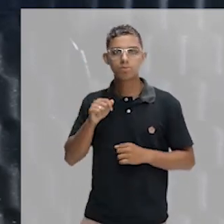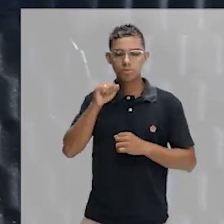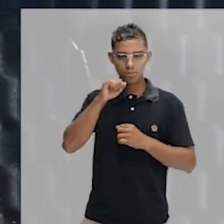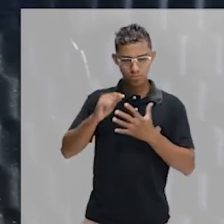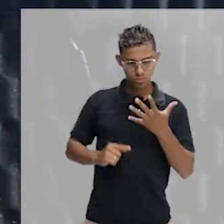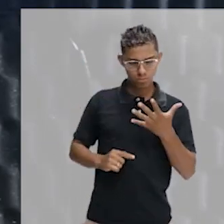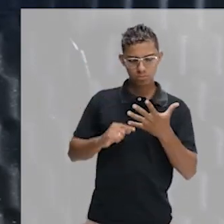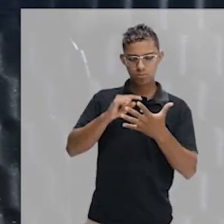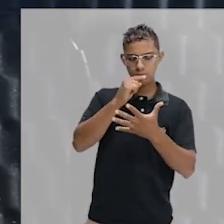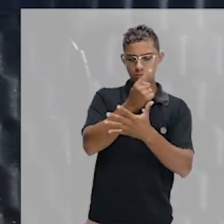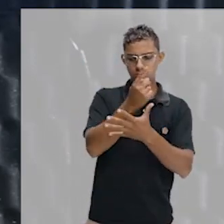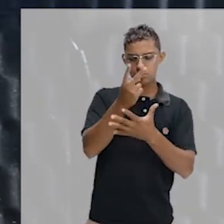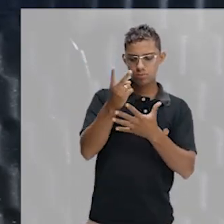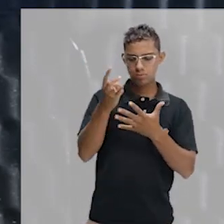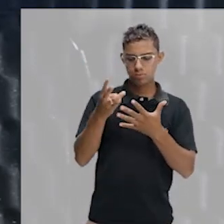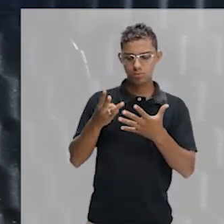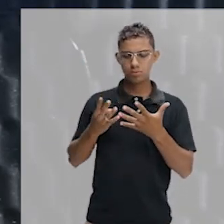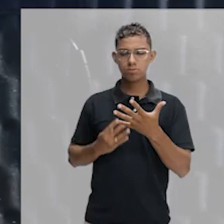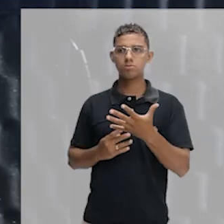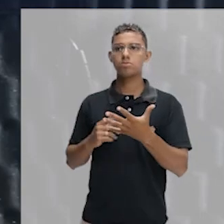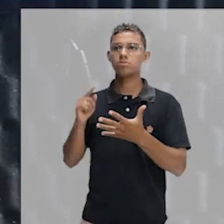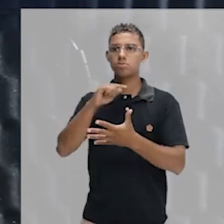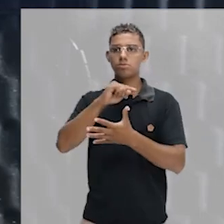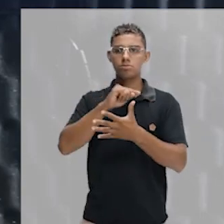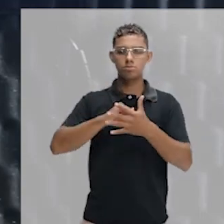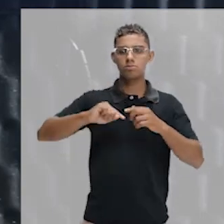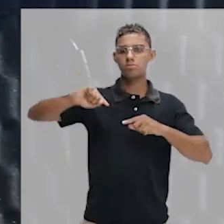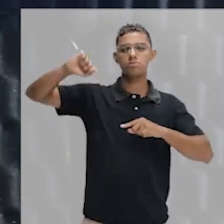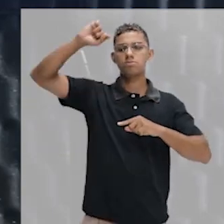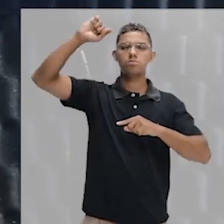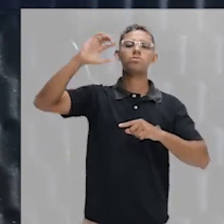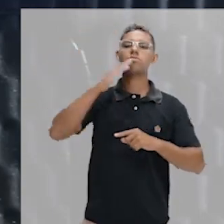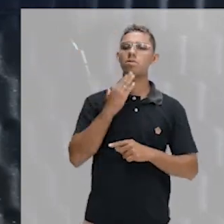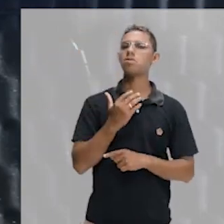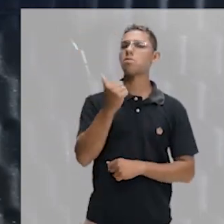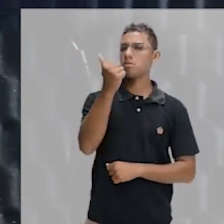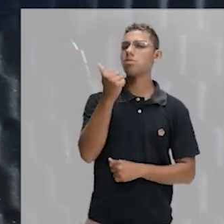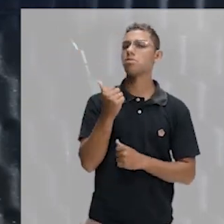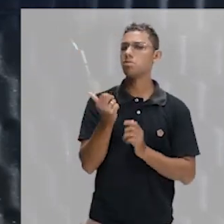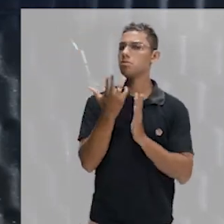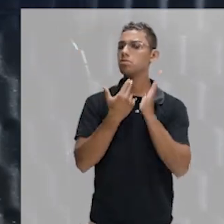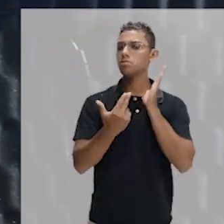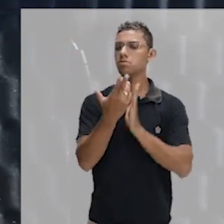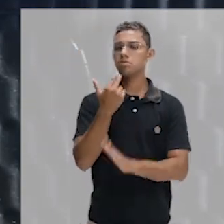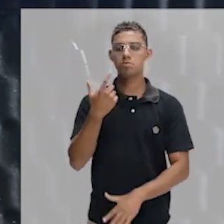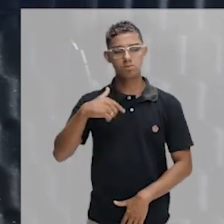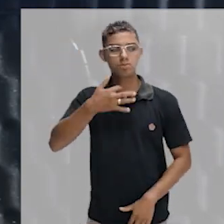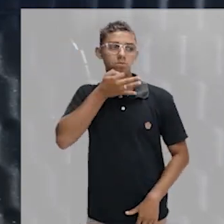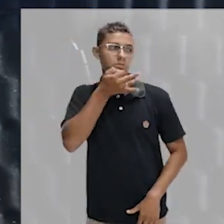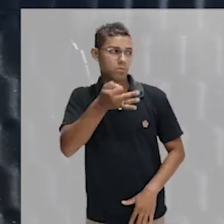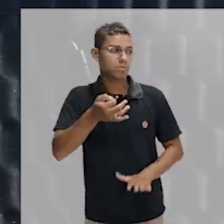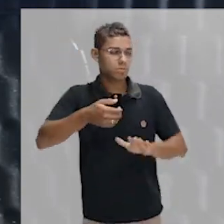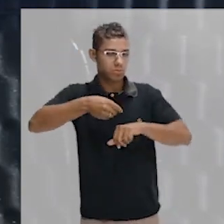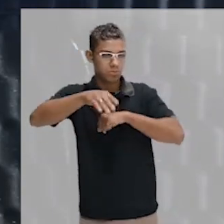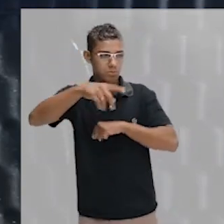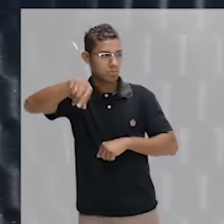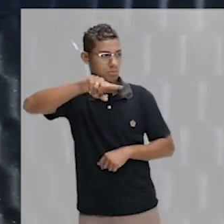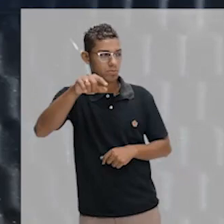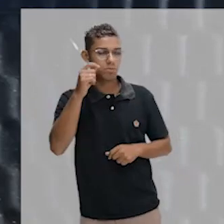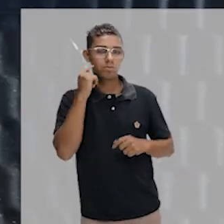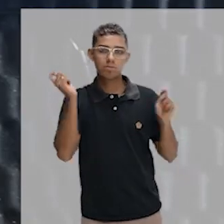valores porque você tem cinco pontos para marcar no gráfico e a tua curva vai estar melhor desenhada é a sugestão que a gente deita tá